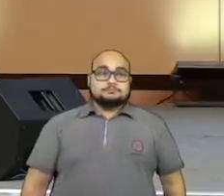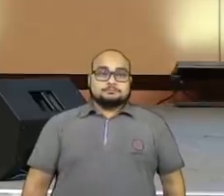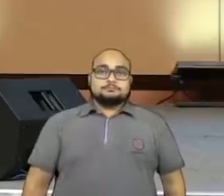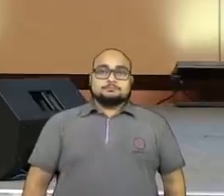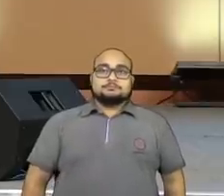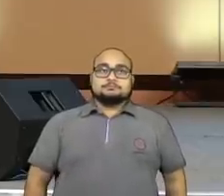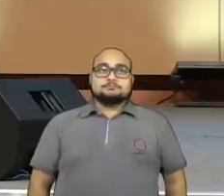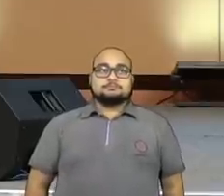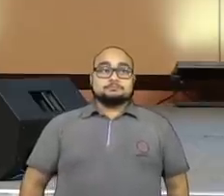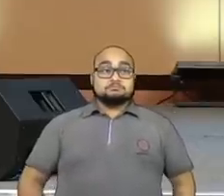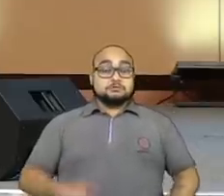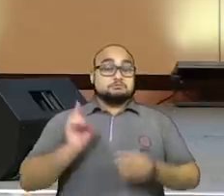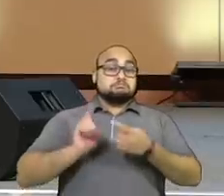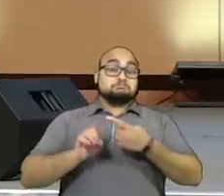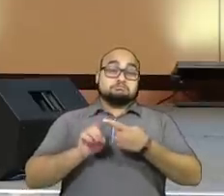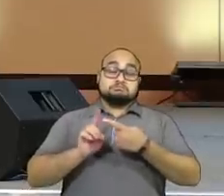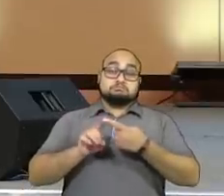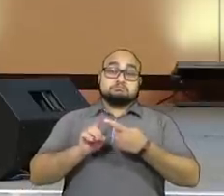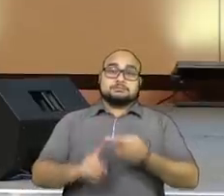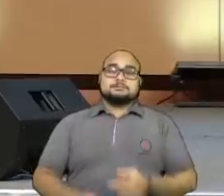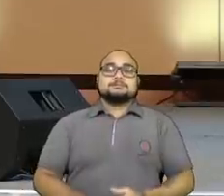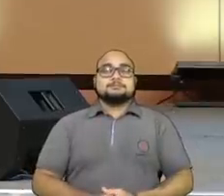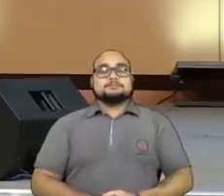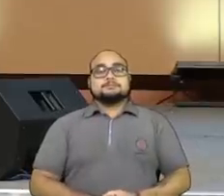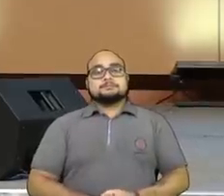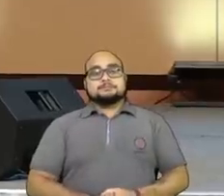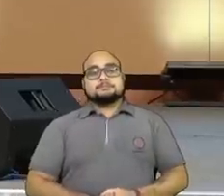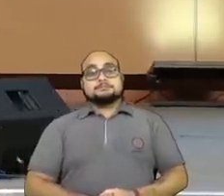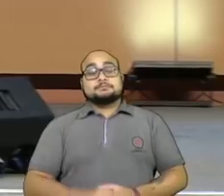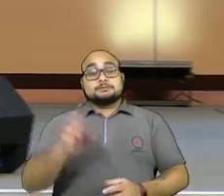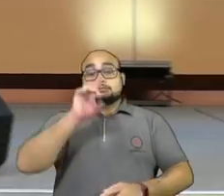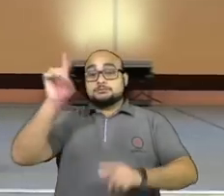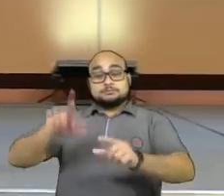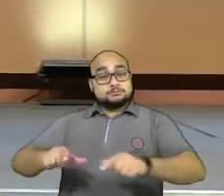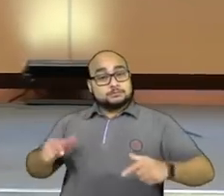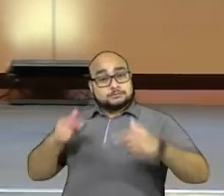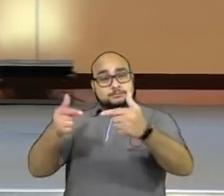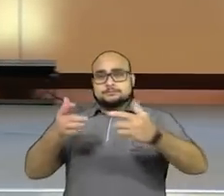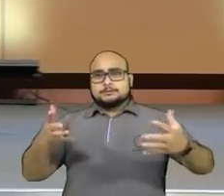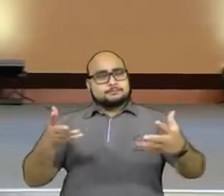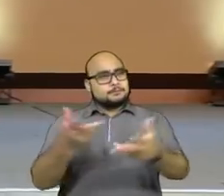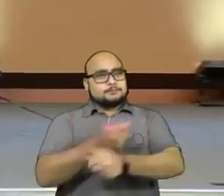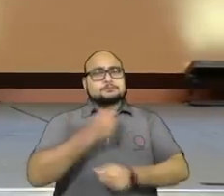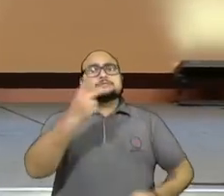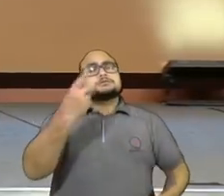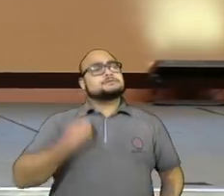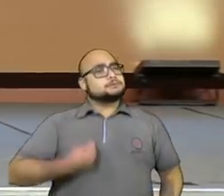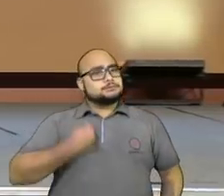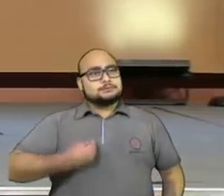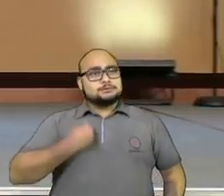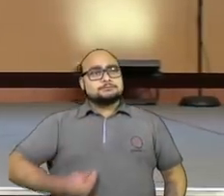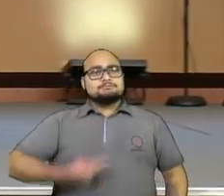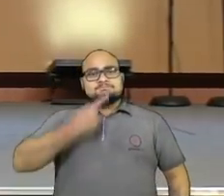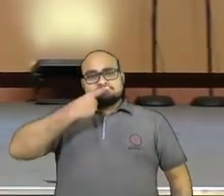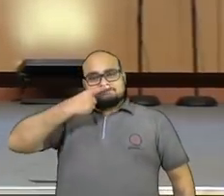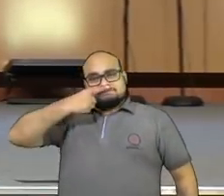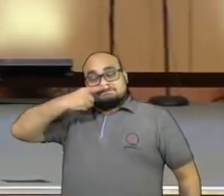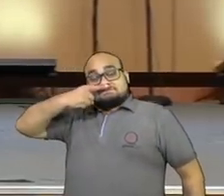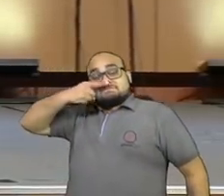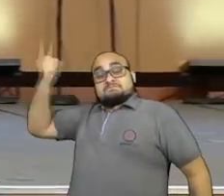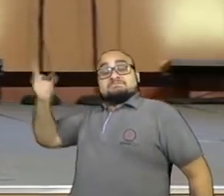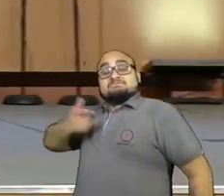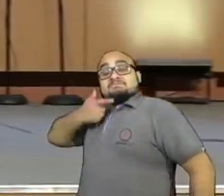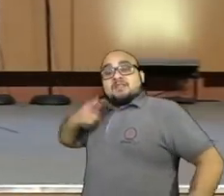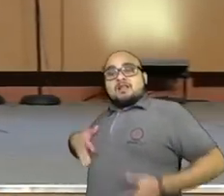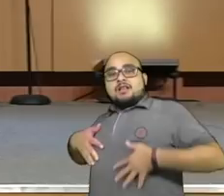Primeiro, Deus vai operar maravilhas na sua vida, não é para você ficar besta, não é